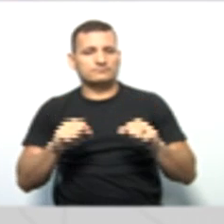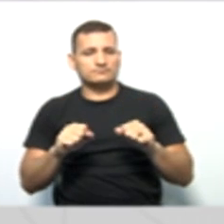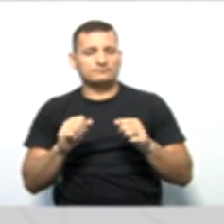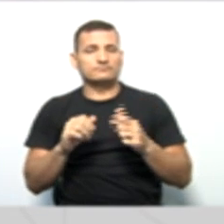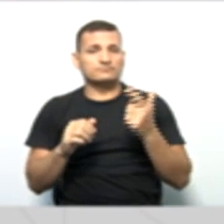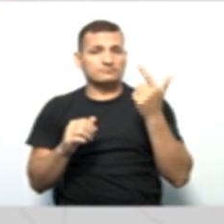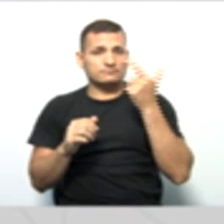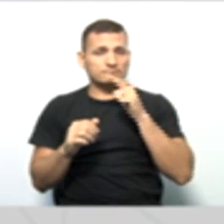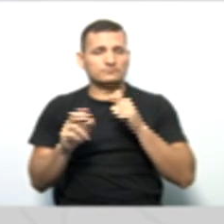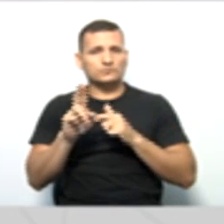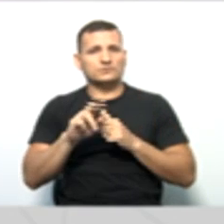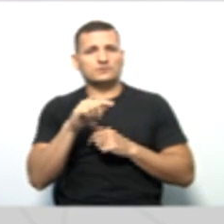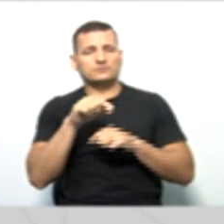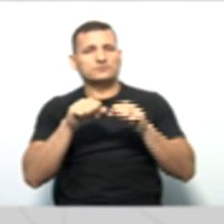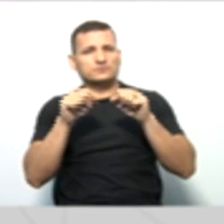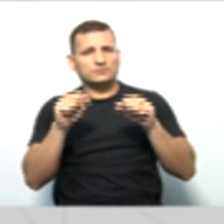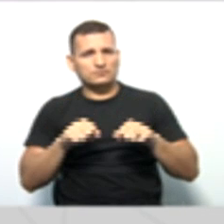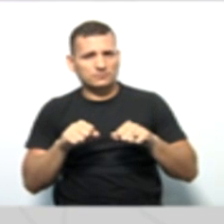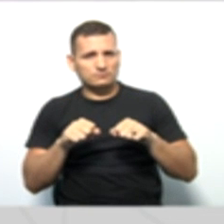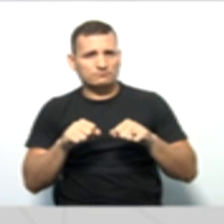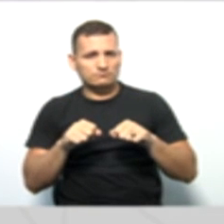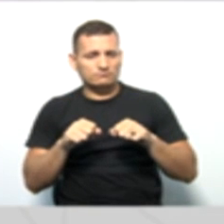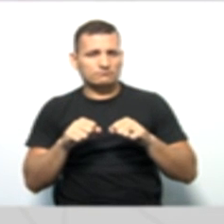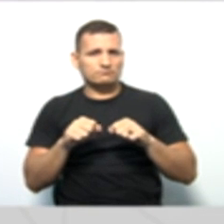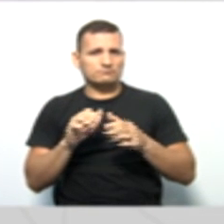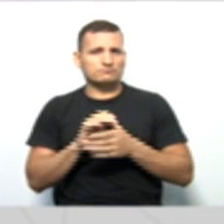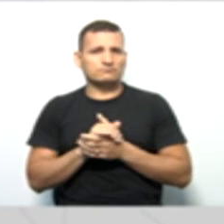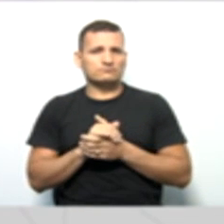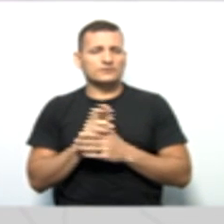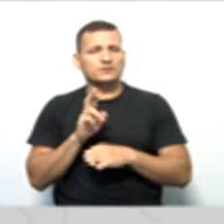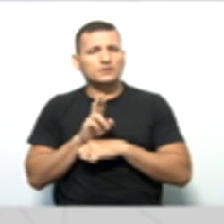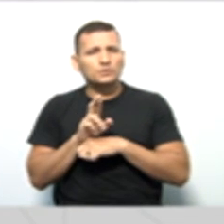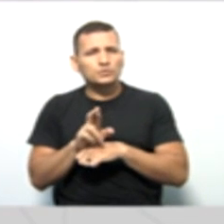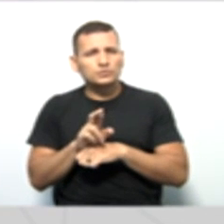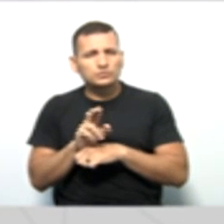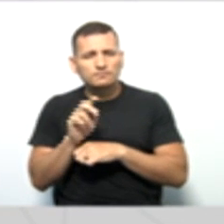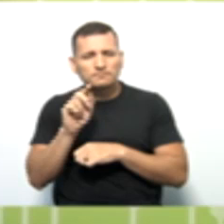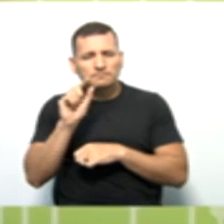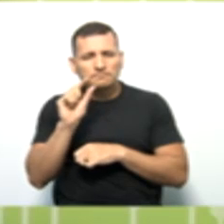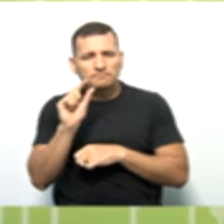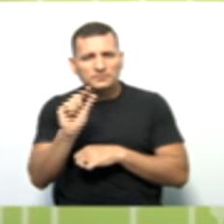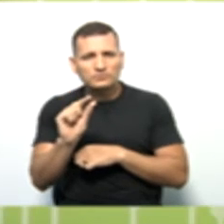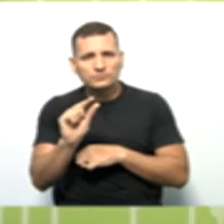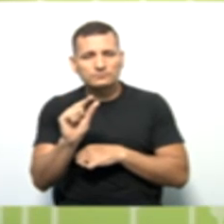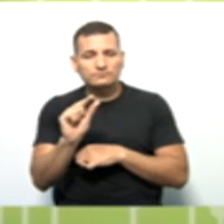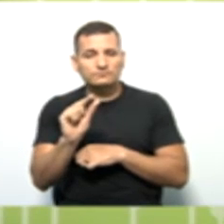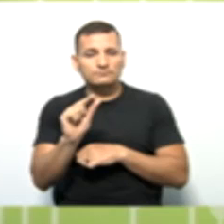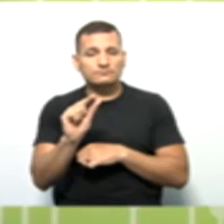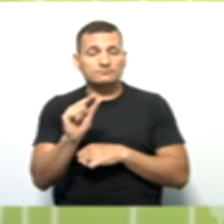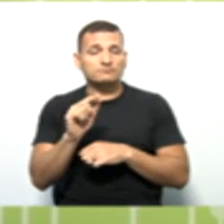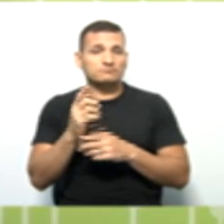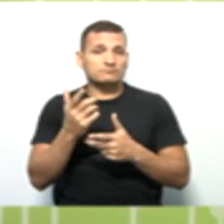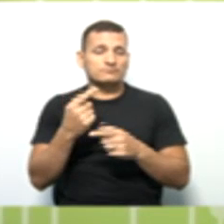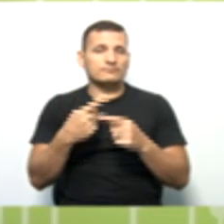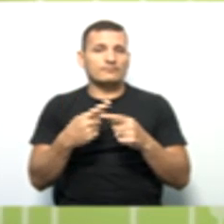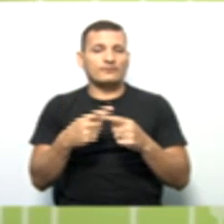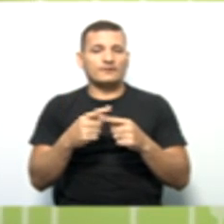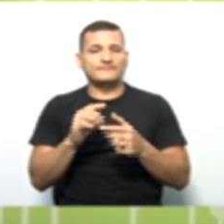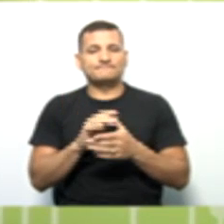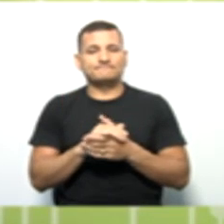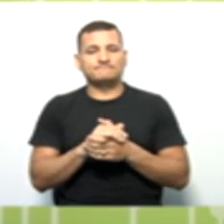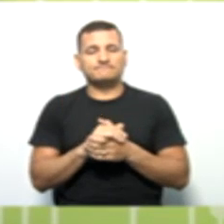esse sistema com recursos mínimos de máquina? Tá? Então, acho que a pergunta tem que ser essa. Porque o que acontece? Quando a gente vai montar